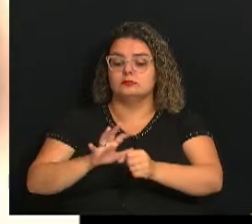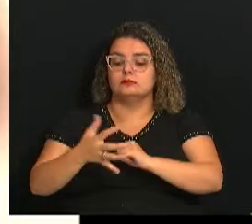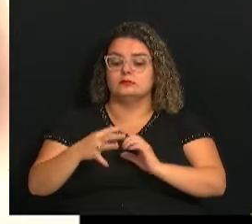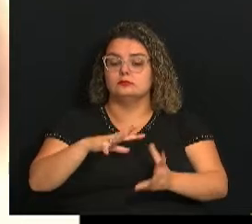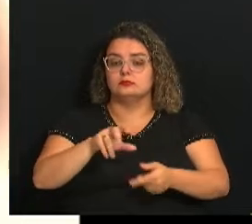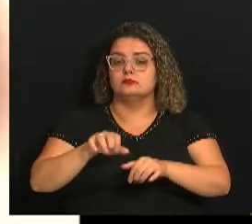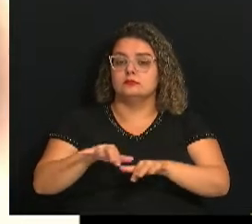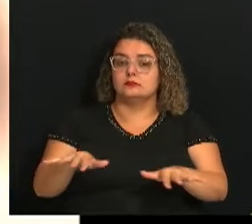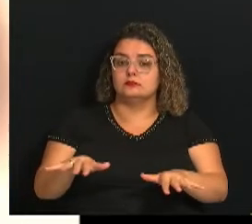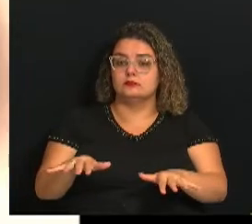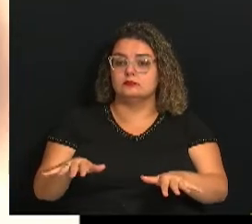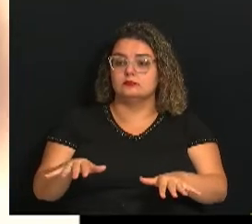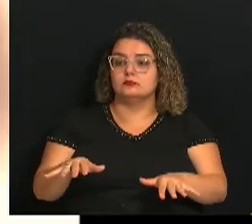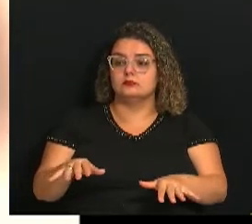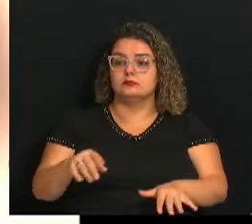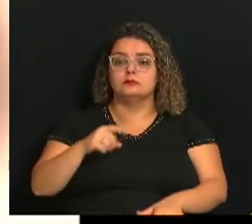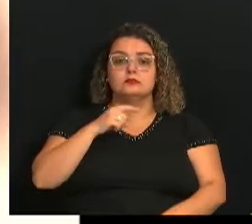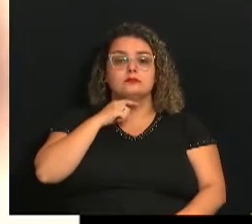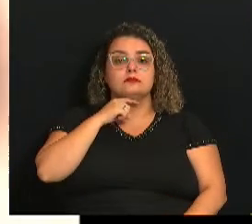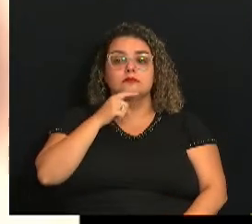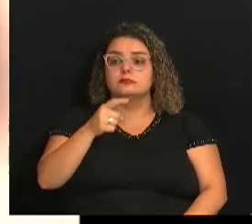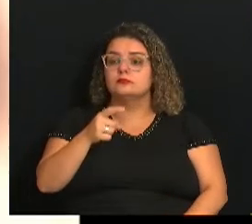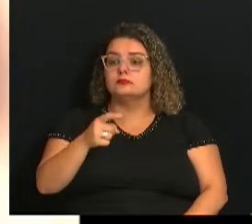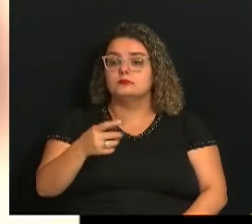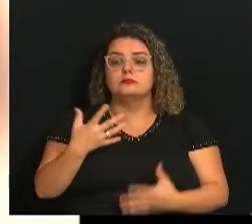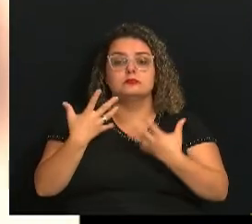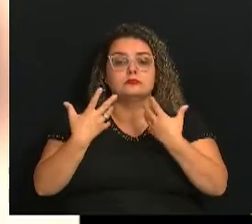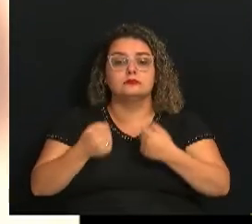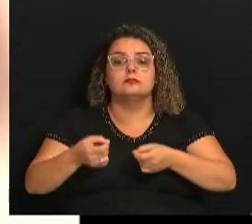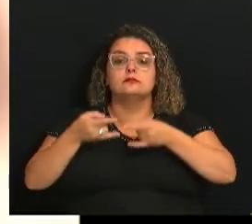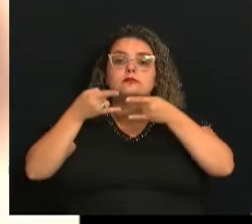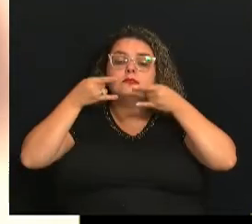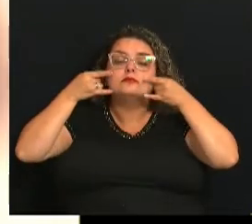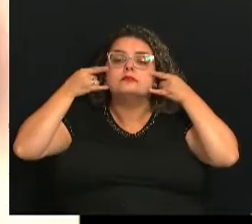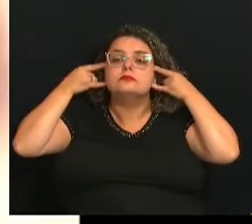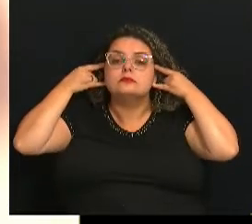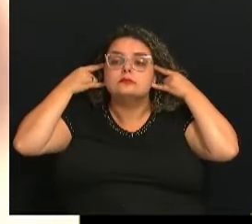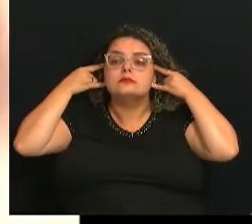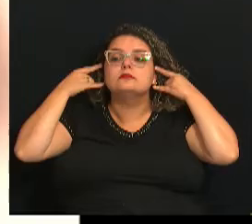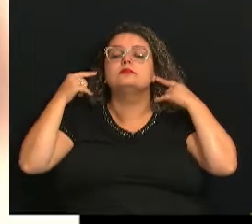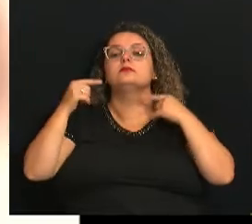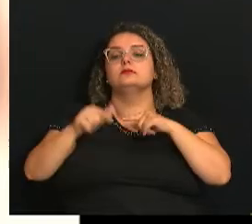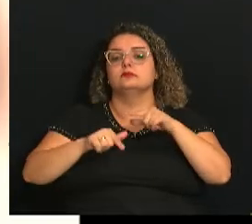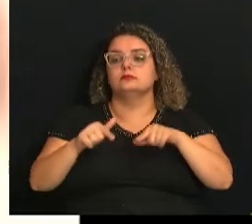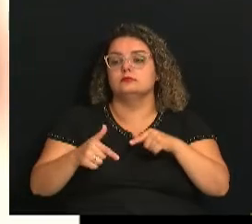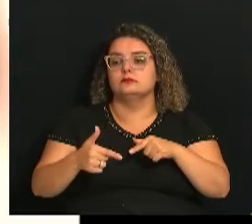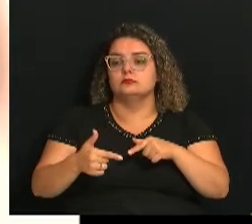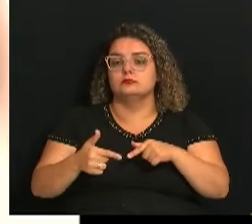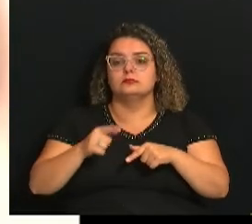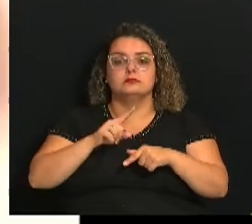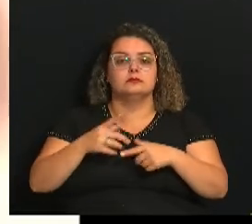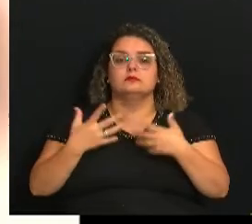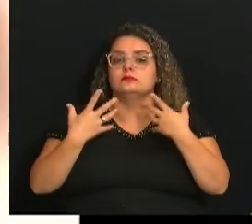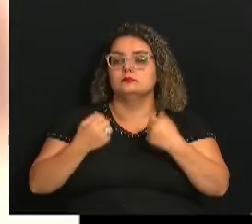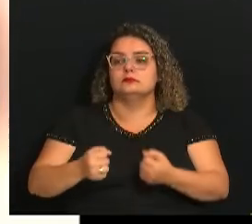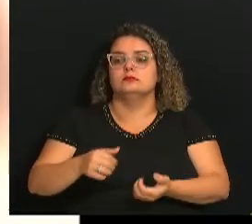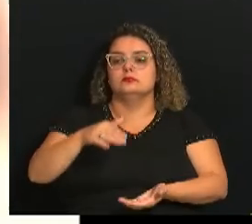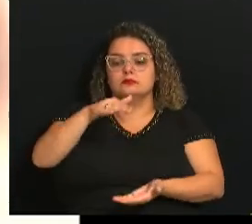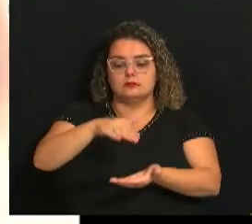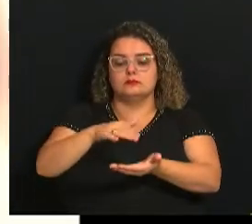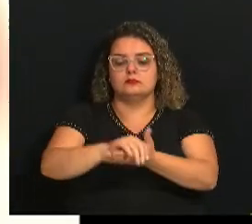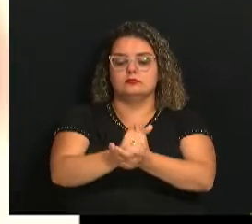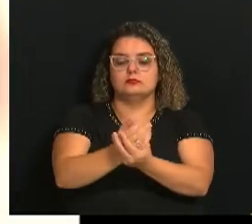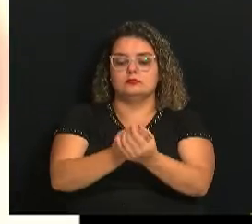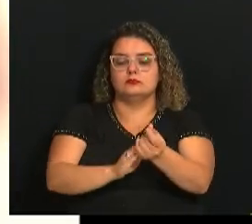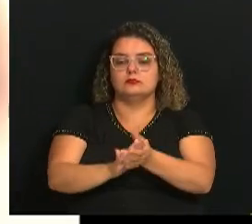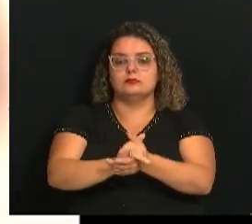que disseram que ninguém recebeu máscara para trabalhar, não receberam álcool gel para trabalhar, isso é o básico,